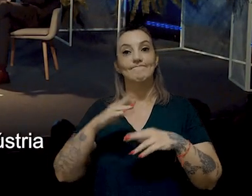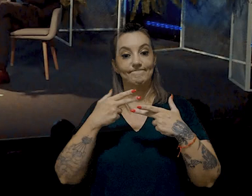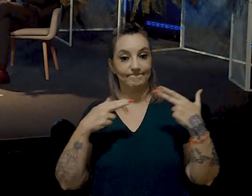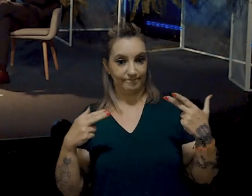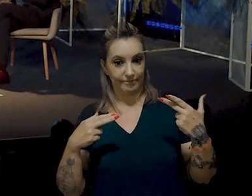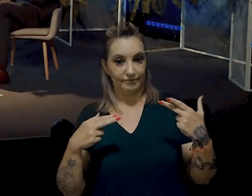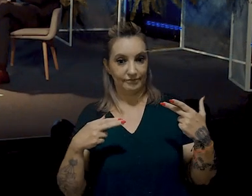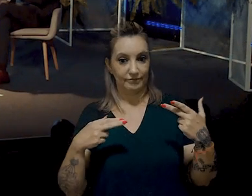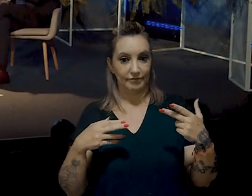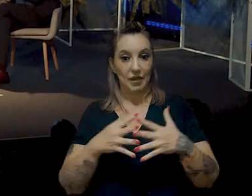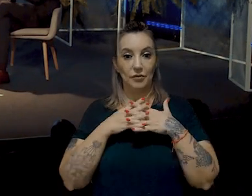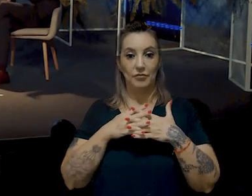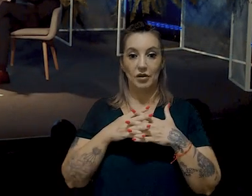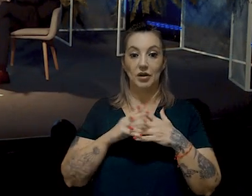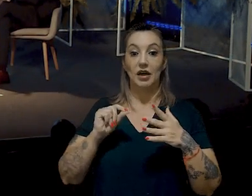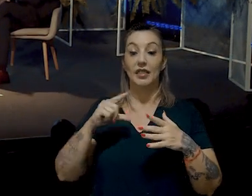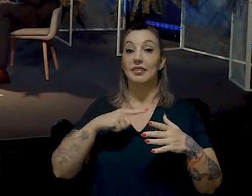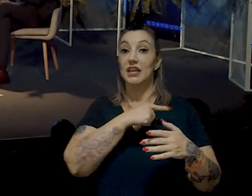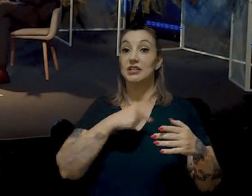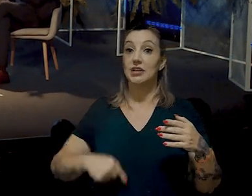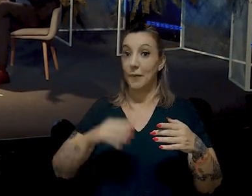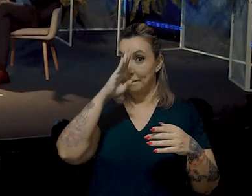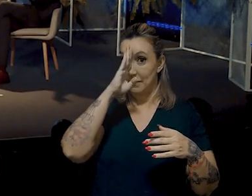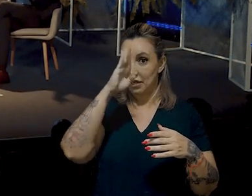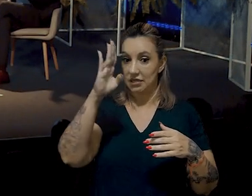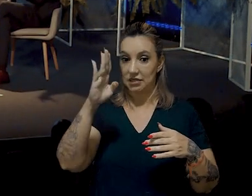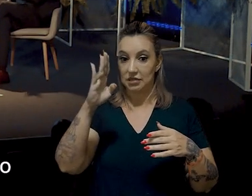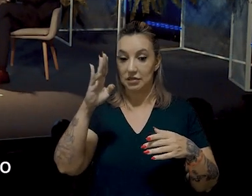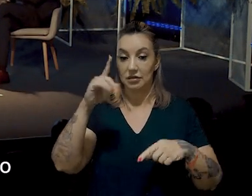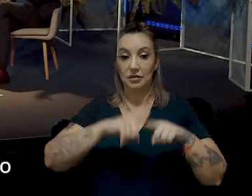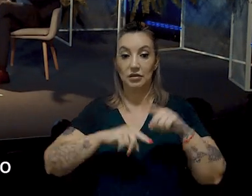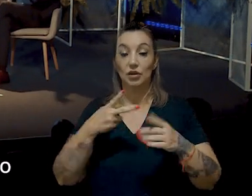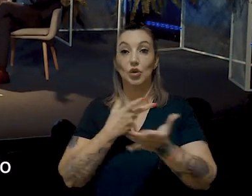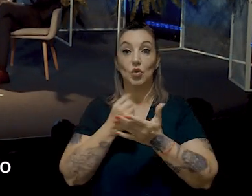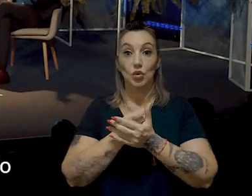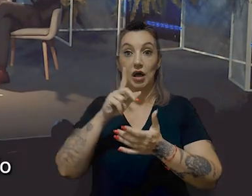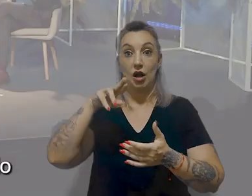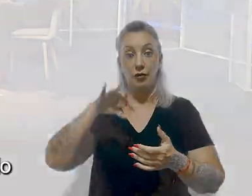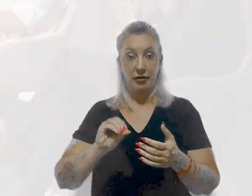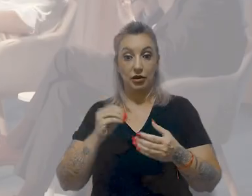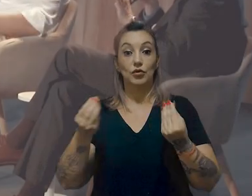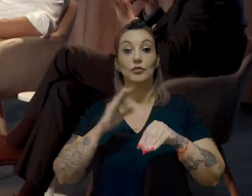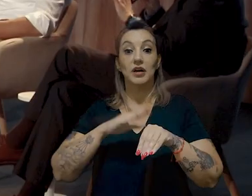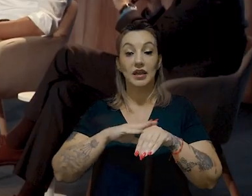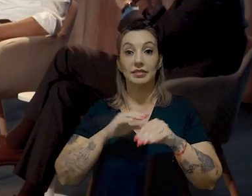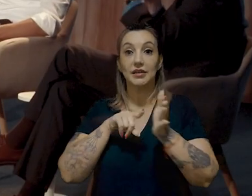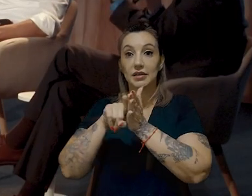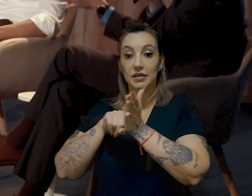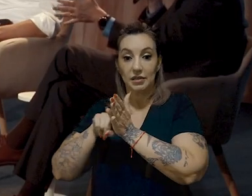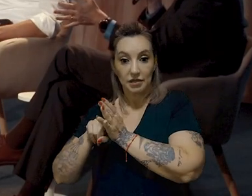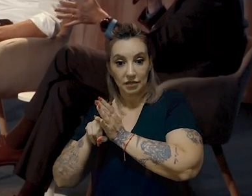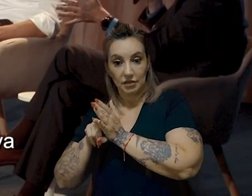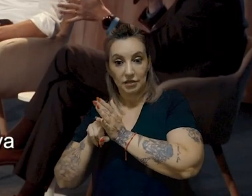e mais um complicador maior que é ter a China como o principal produtor e consumidor do Alumínio e como é que a gente faz tem que